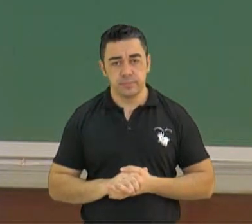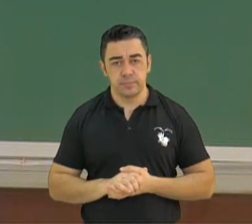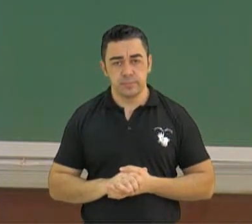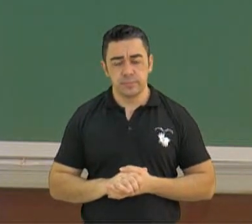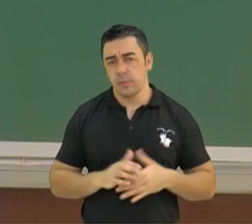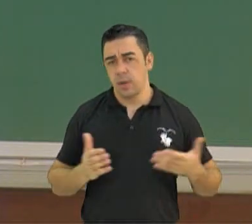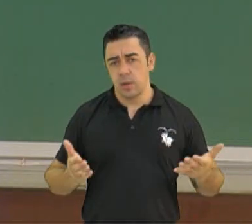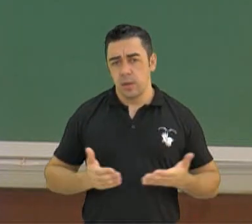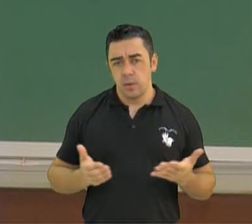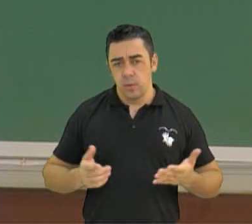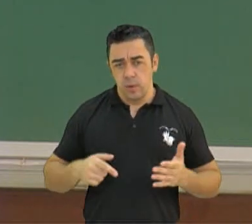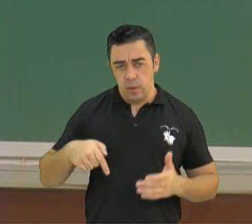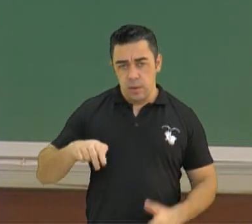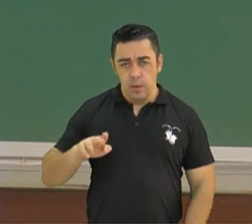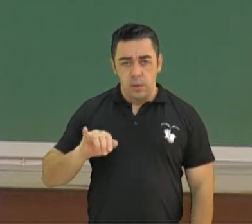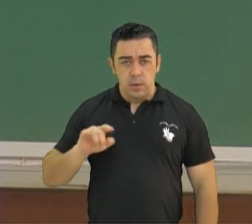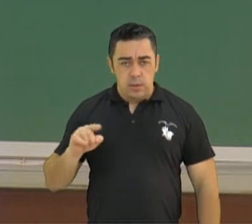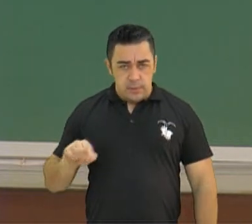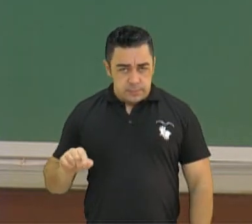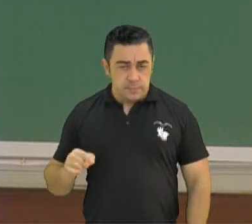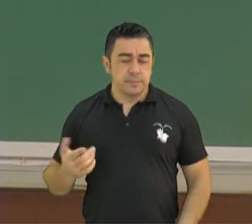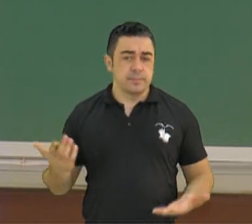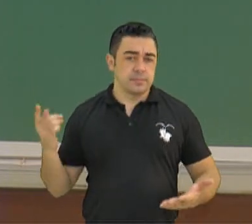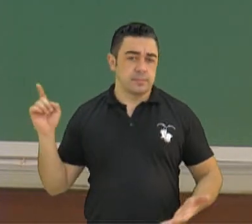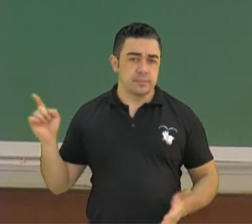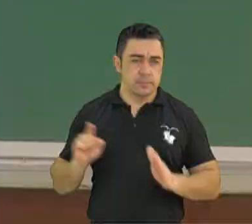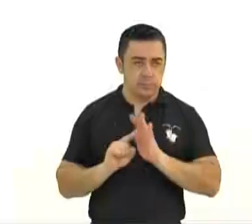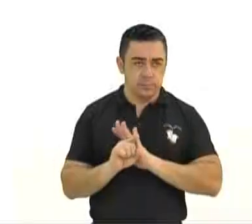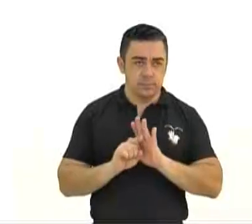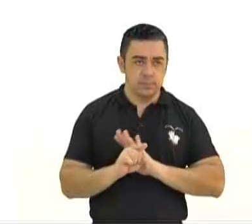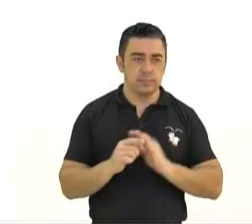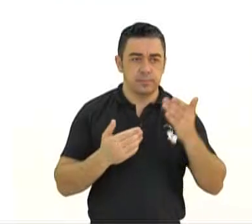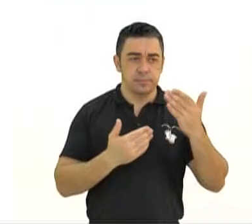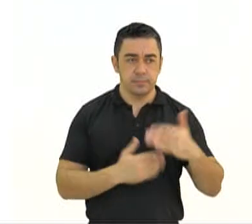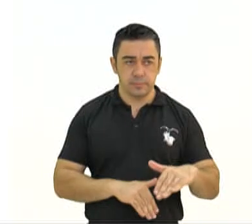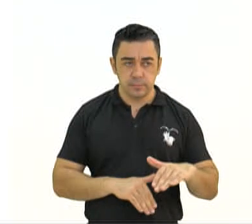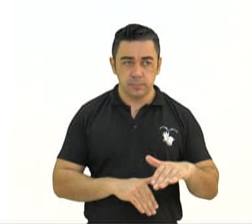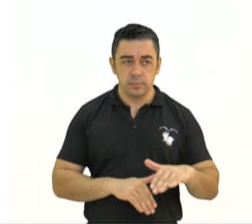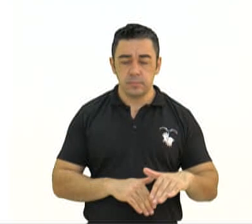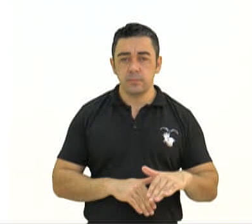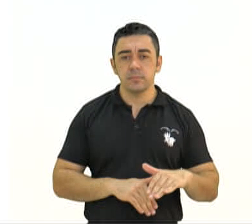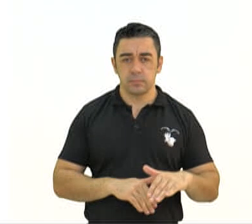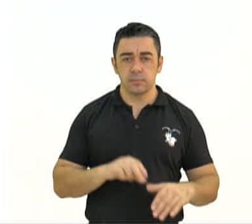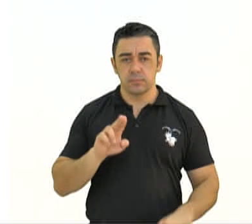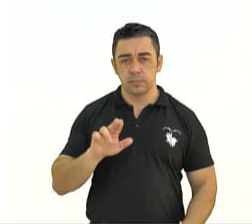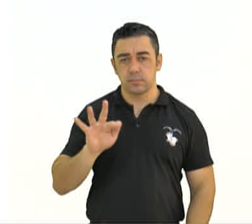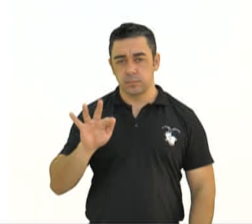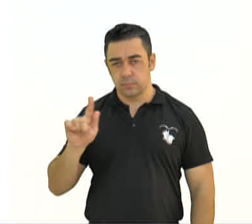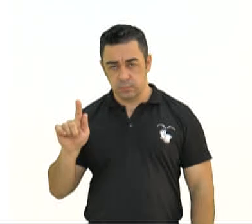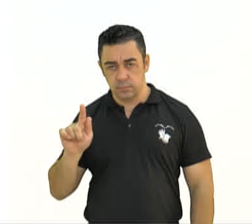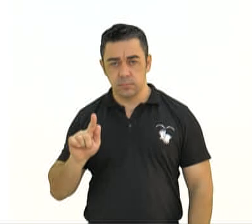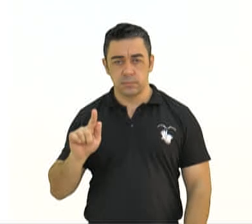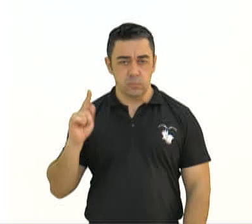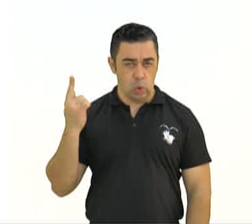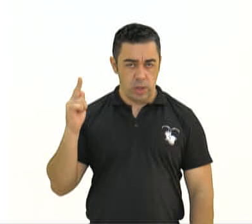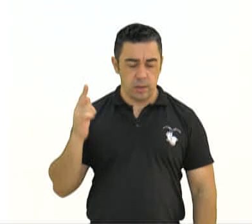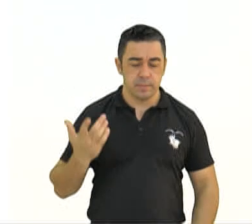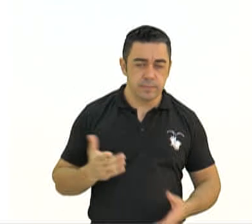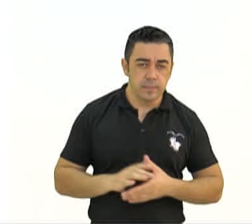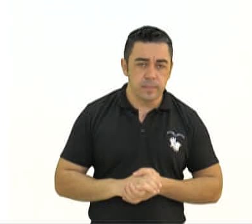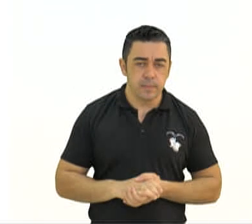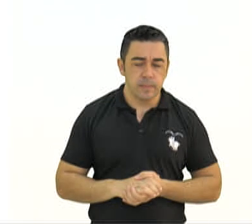Vamos então para o nosso quiz. Essa questão caiu na Universidade Federal de Goiás. Então acompanhem comigo no